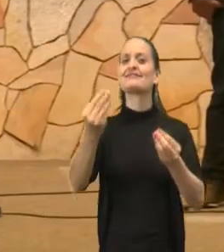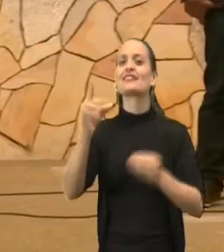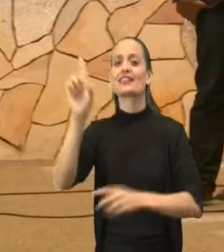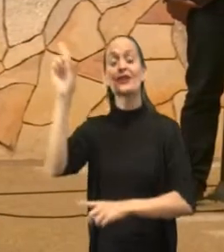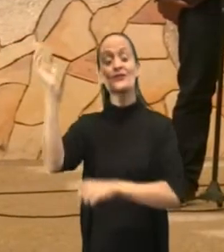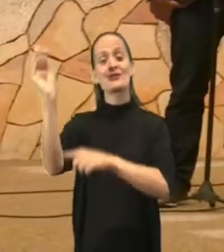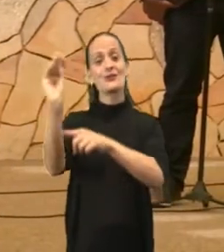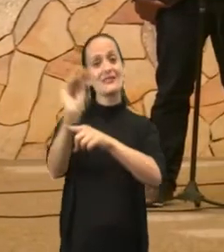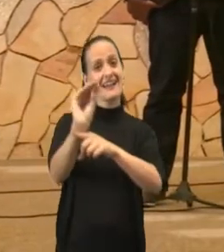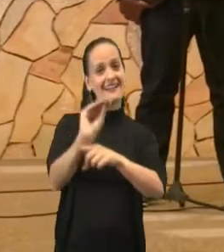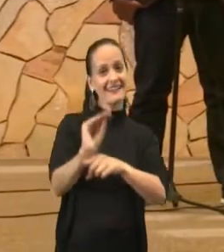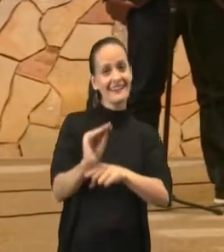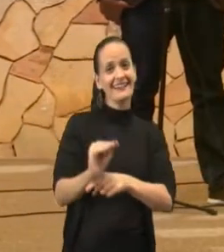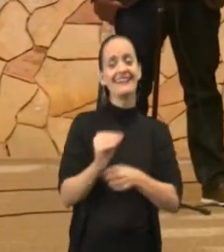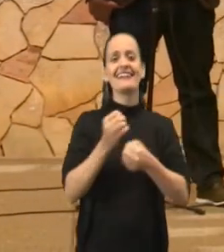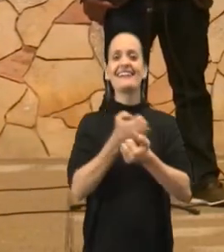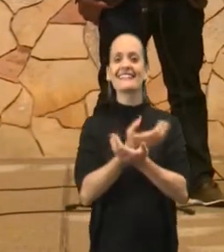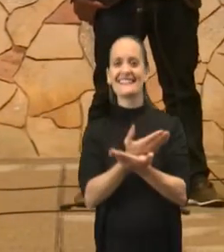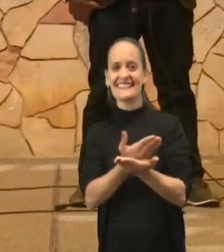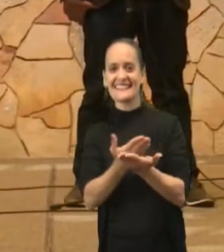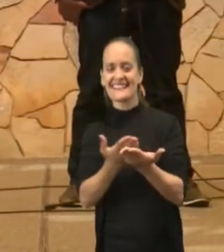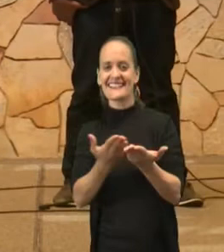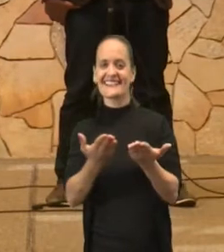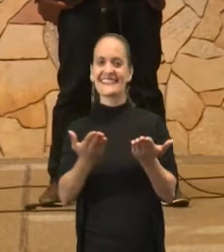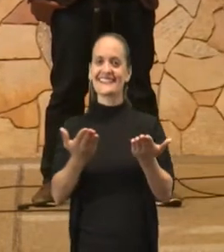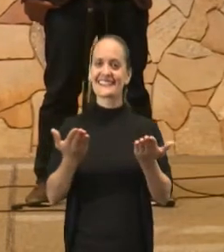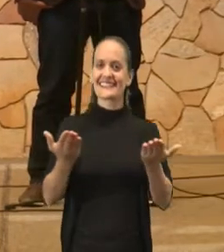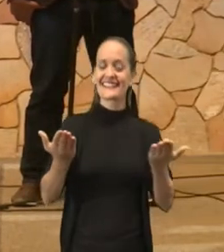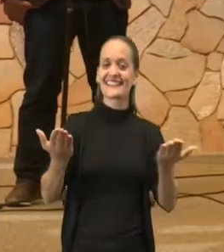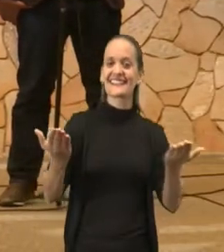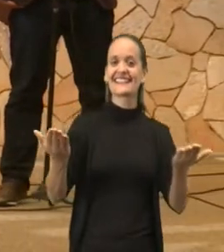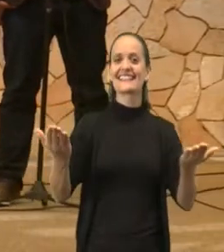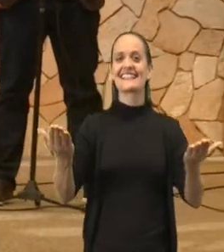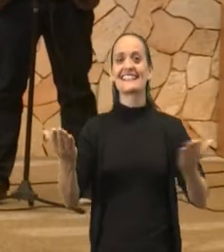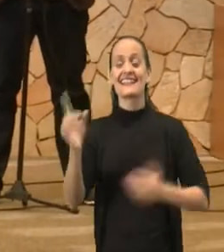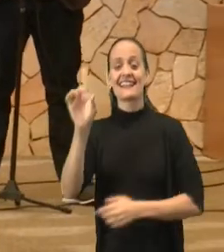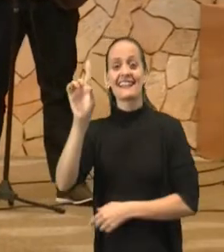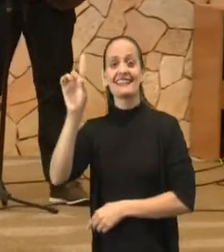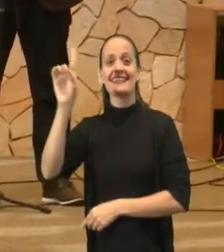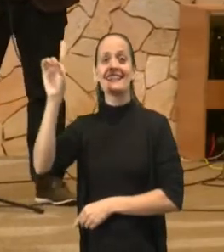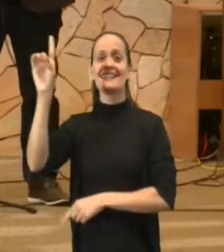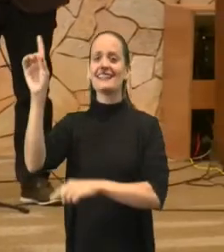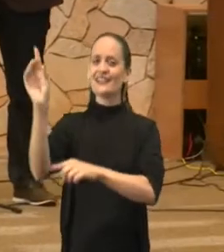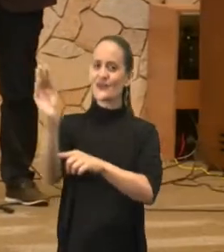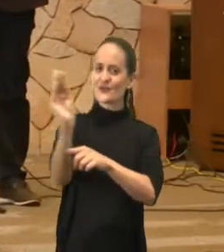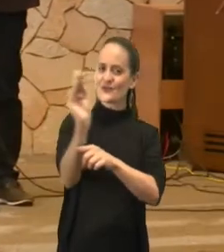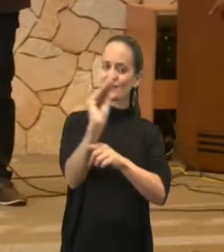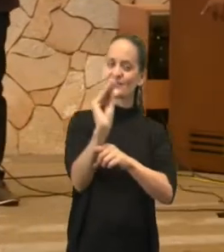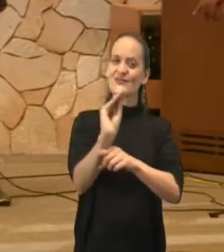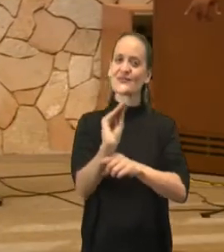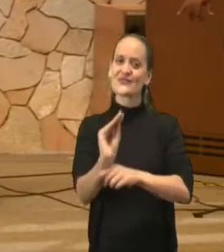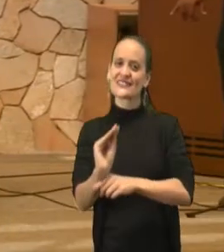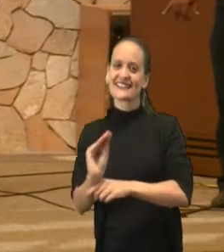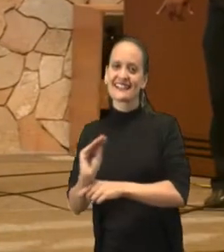cobrirá, Deus cuidará de ti.